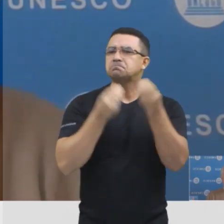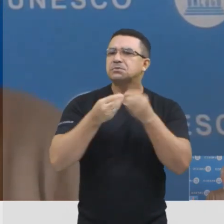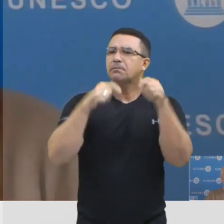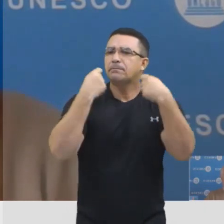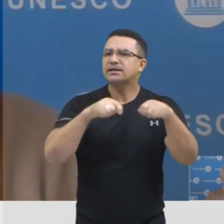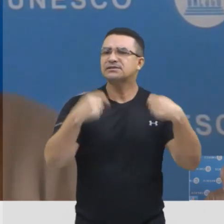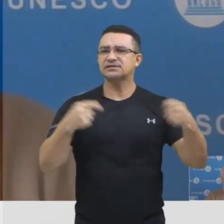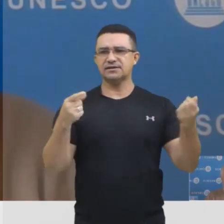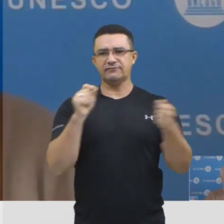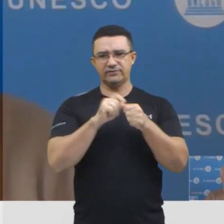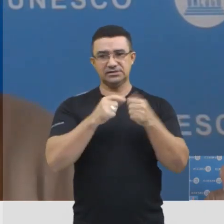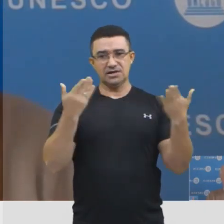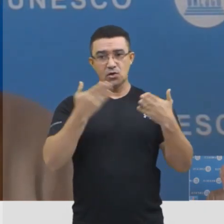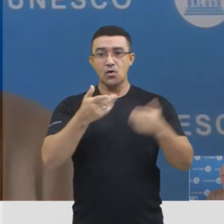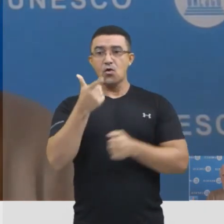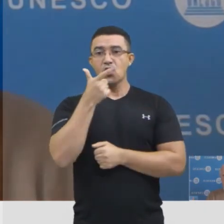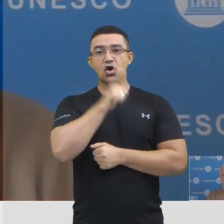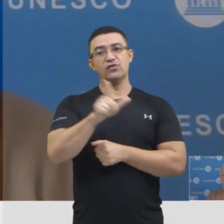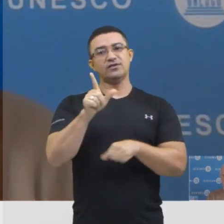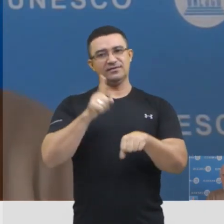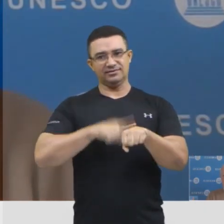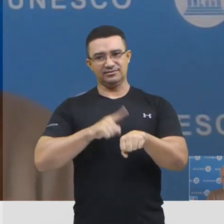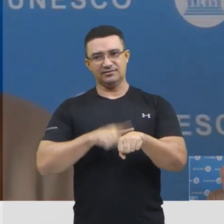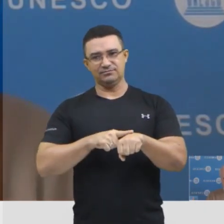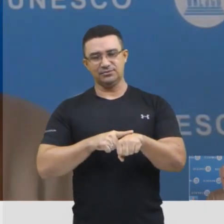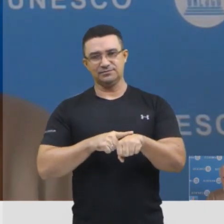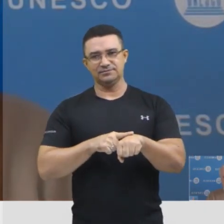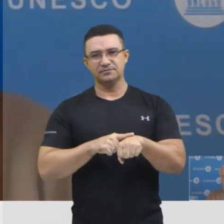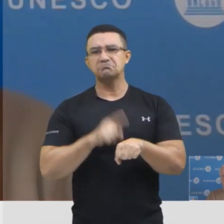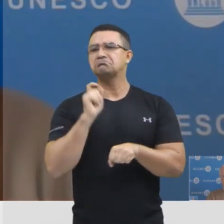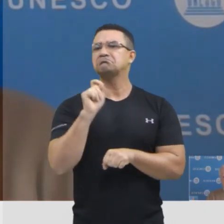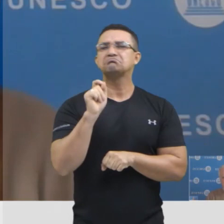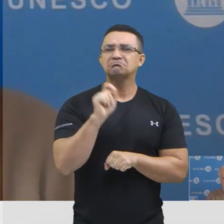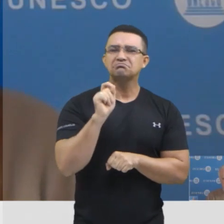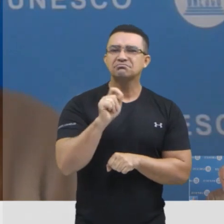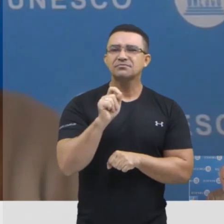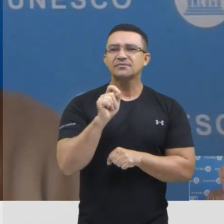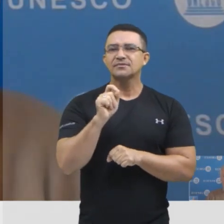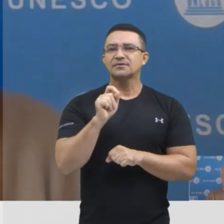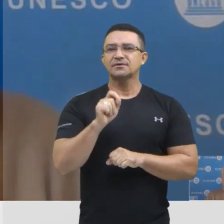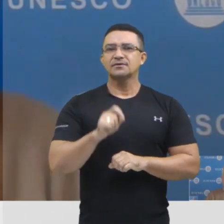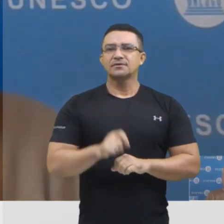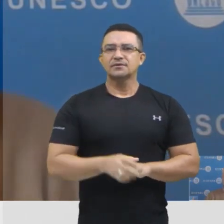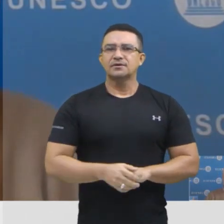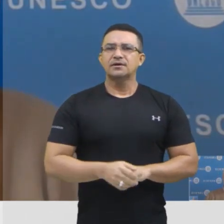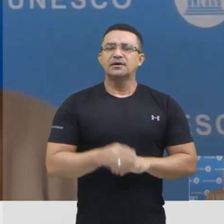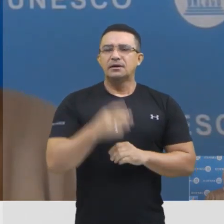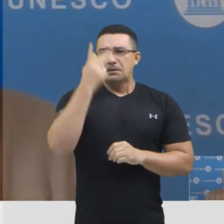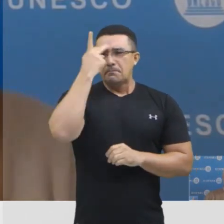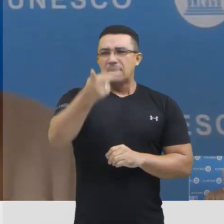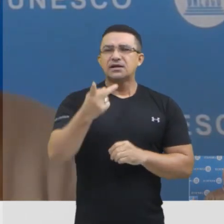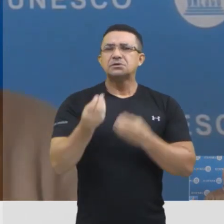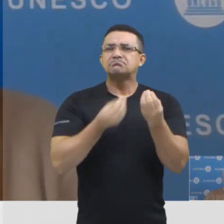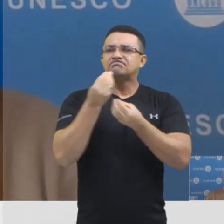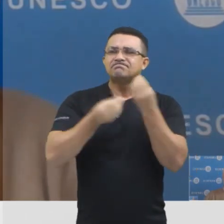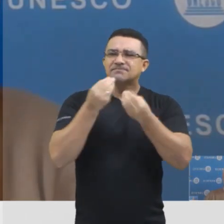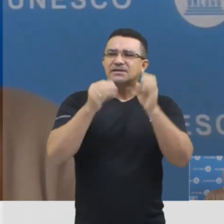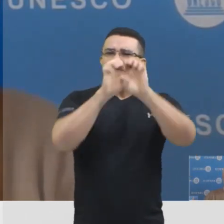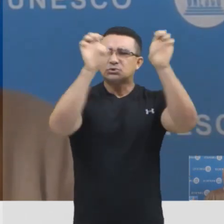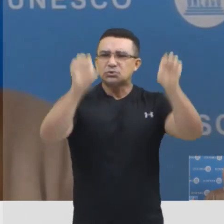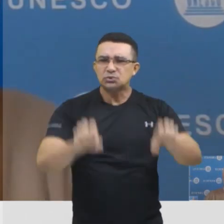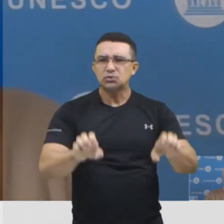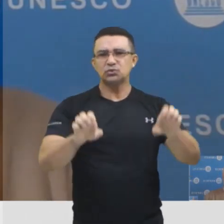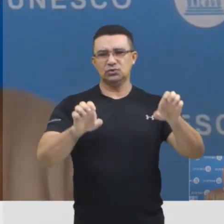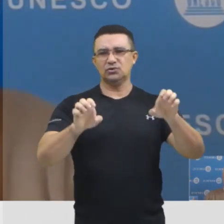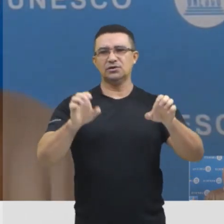é ganhar tempo. A ganhar tempo para quê? A ganhar tempo para que as estruturas de saúde